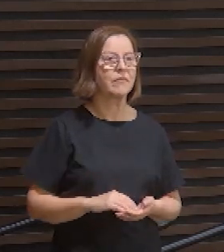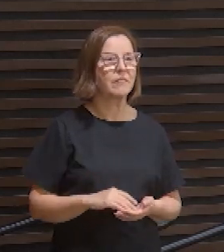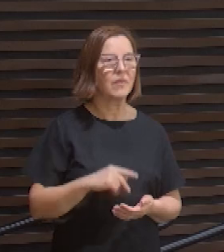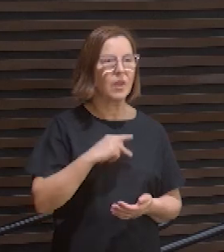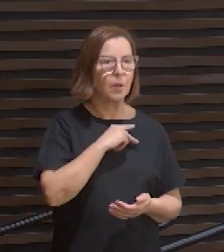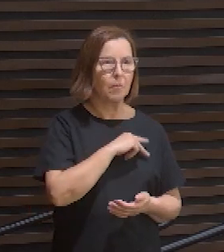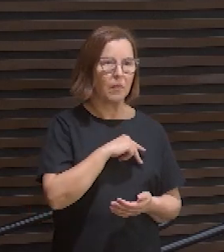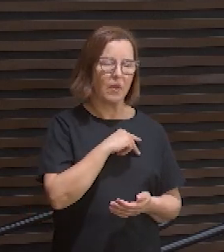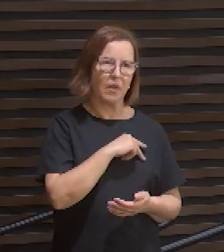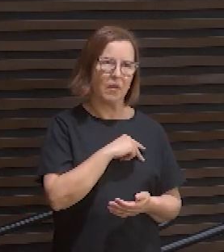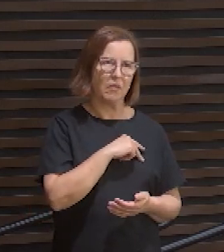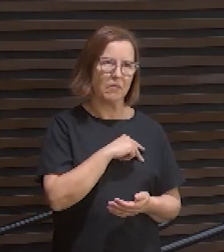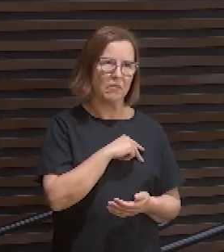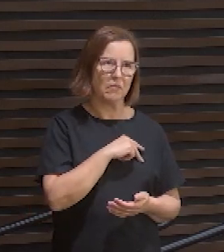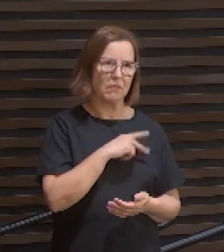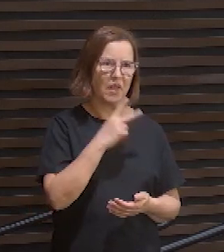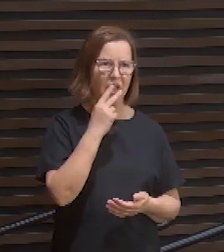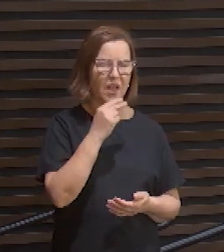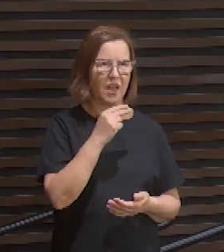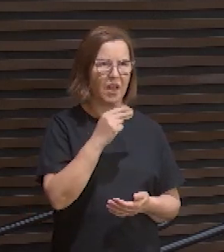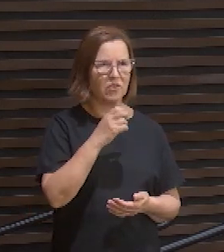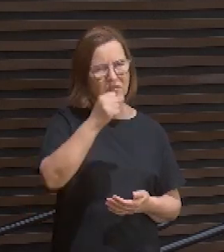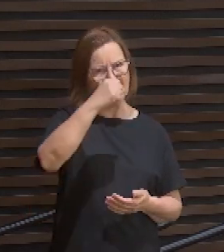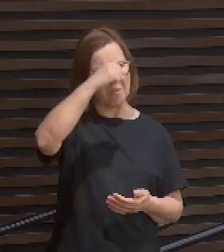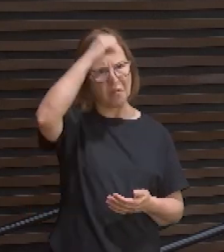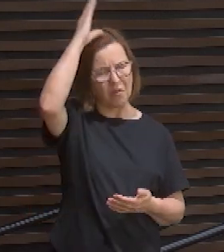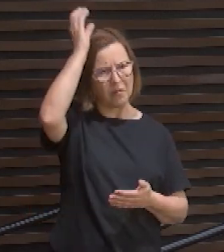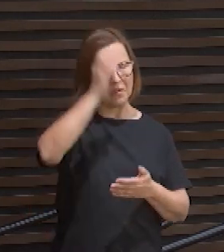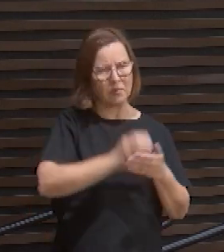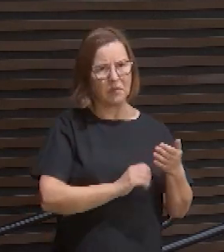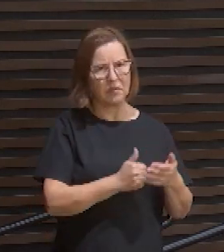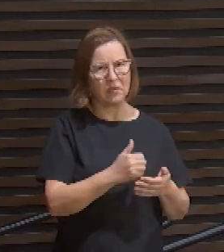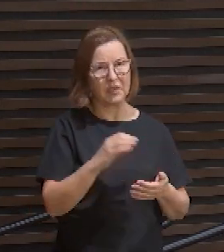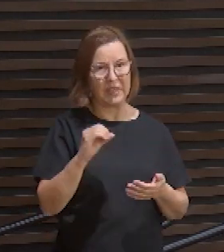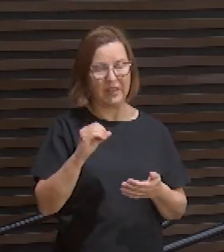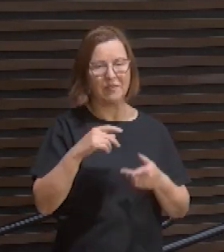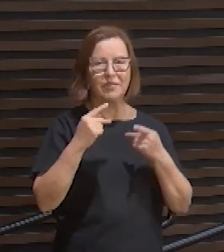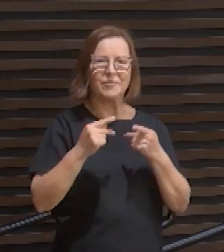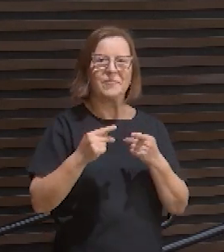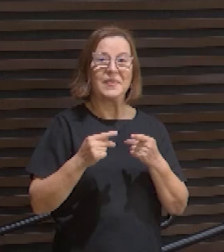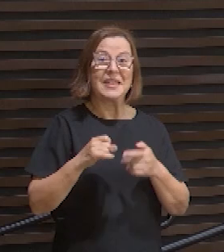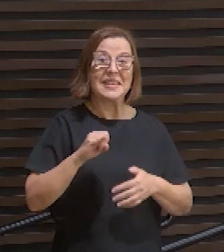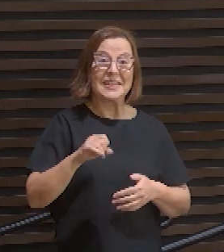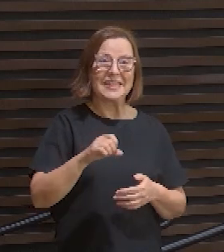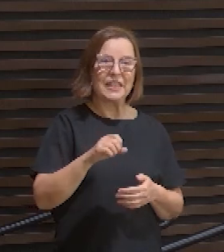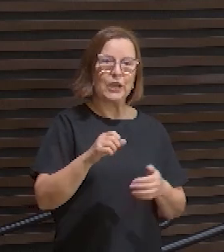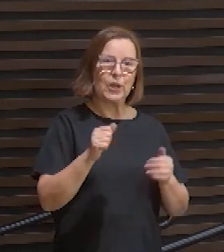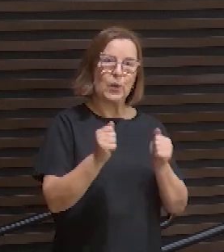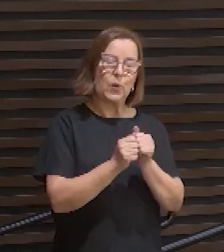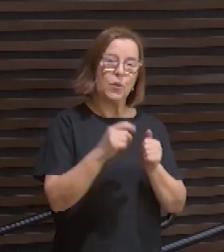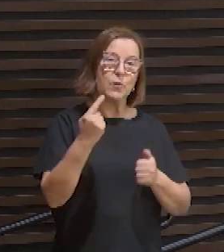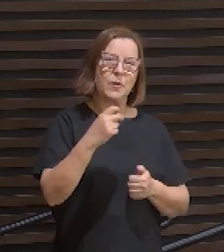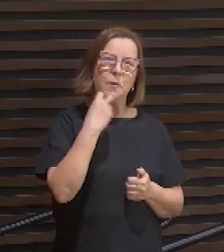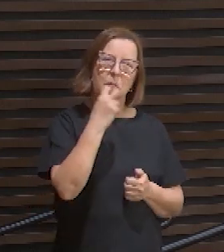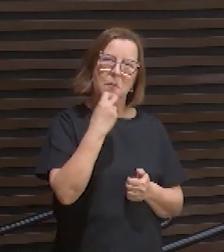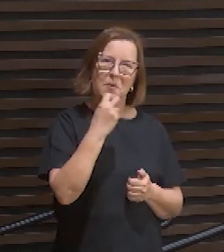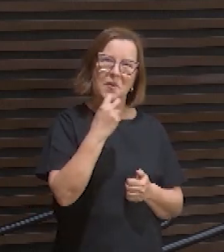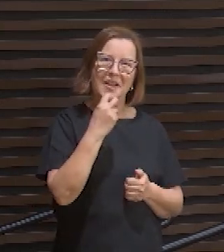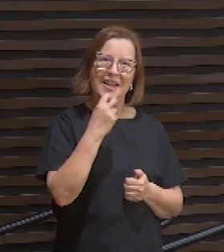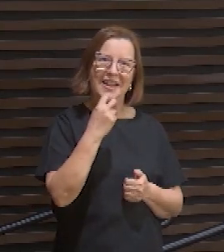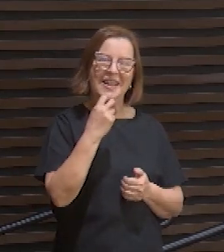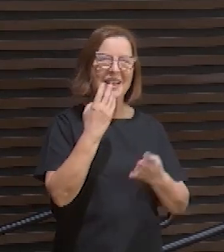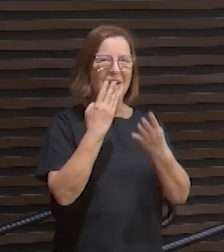se eu não estou enganado em Romanos 10, 9, não vamos abrir lá, ele diz assim, se com a tua boca confessares Jesus Cristo como